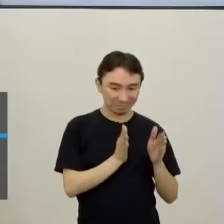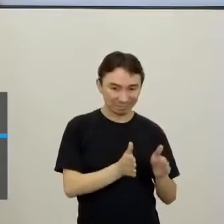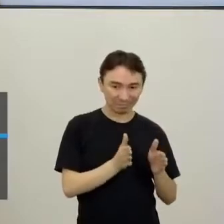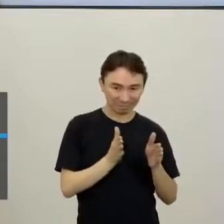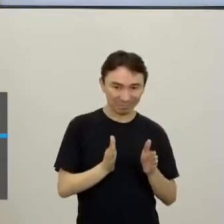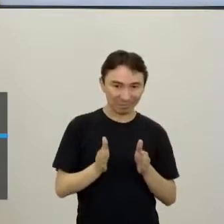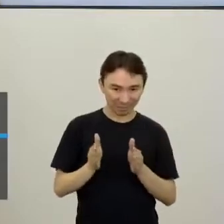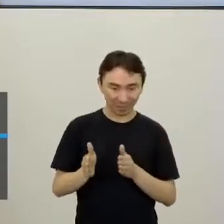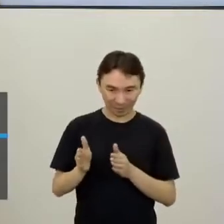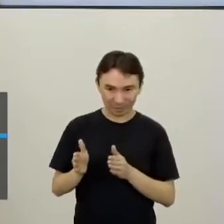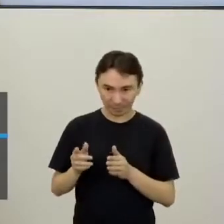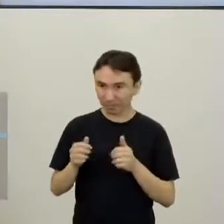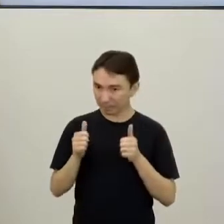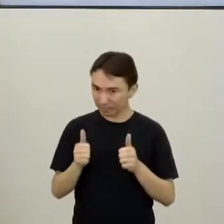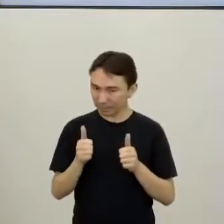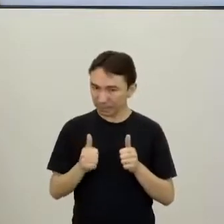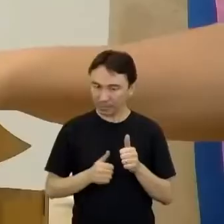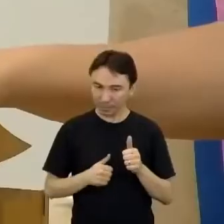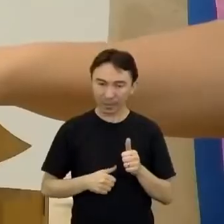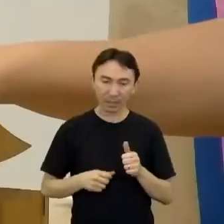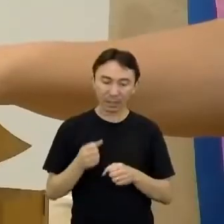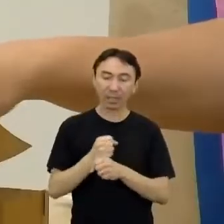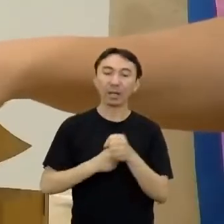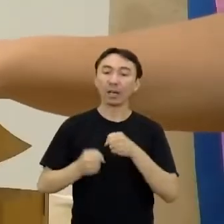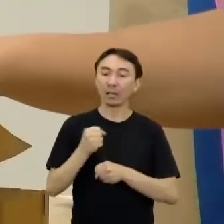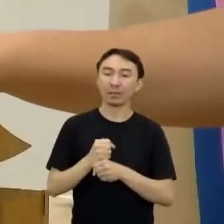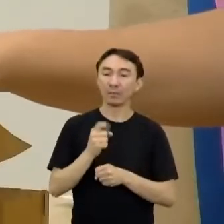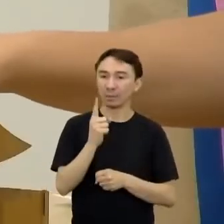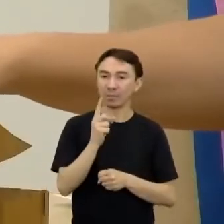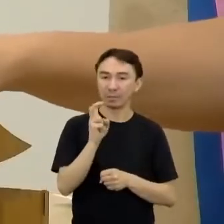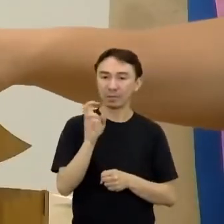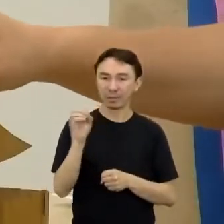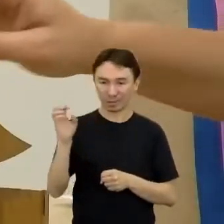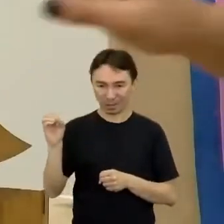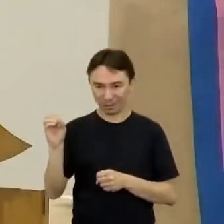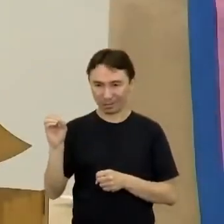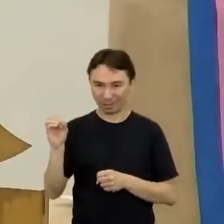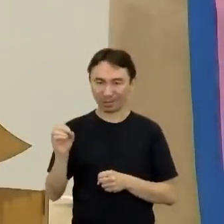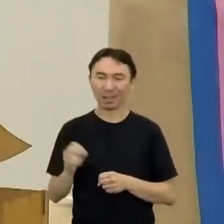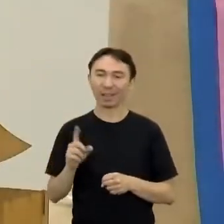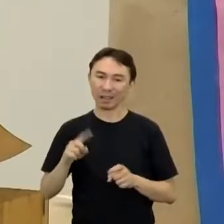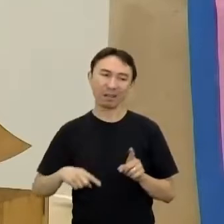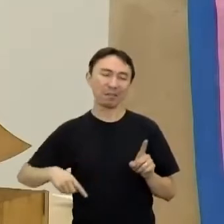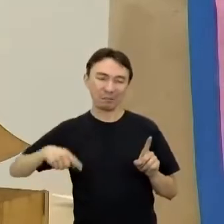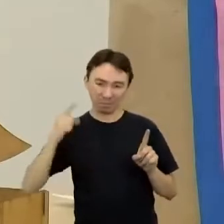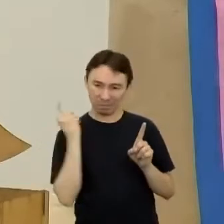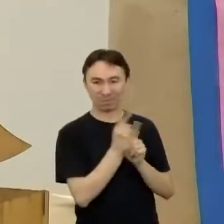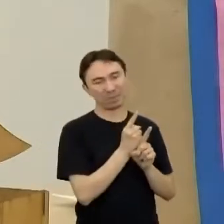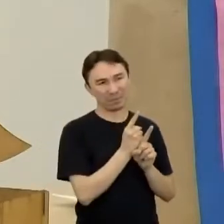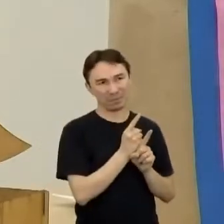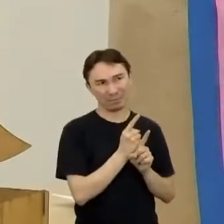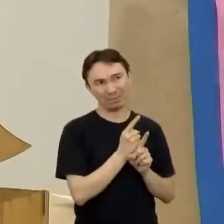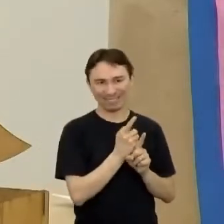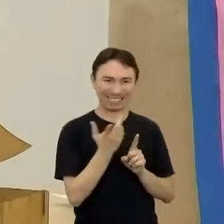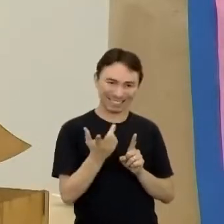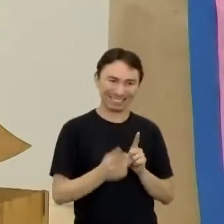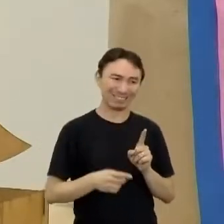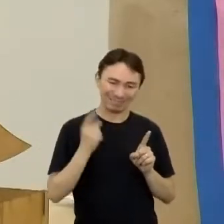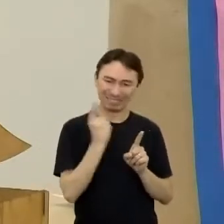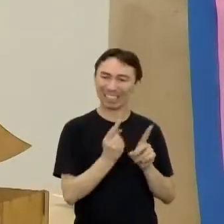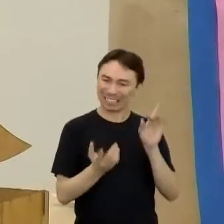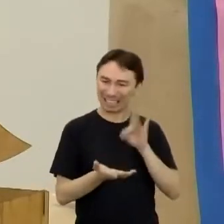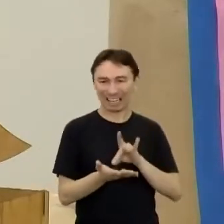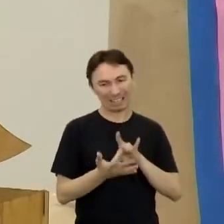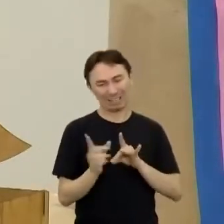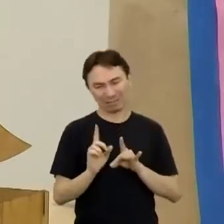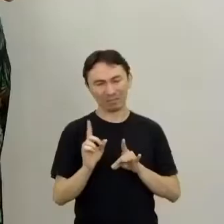então 1500 como o descobrimento do Brasil. Mas a gente sabe que não teve nada de descobrimento, já tinha gente morando aqui e eram os povos